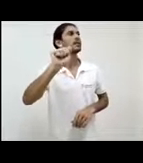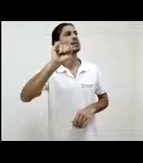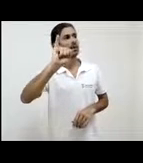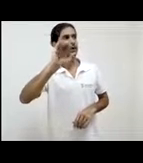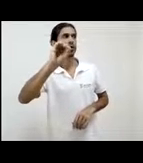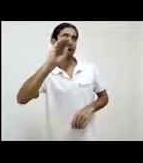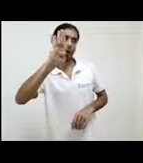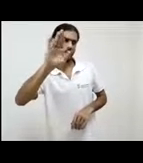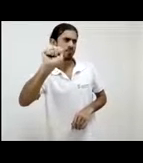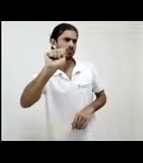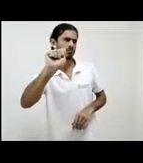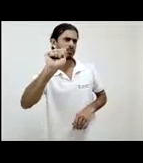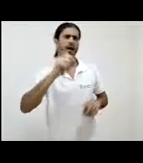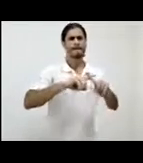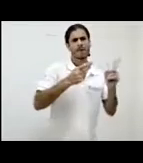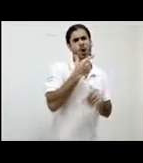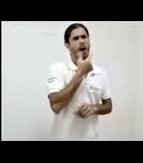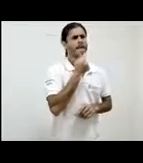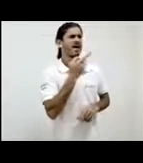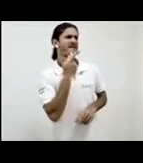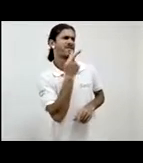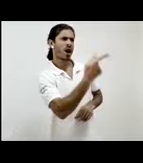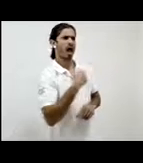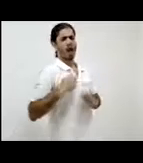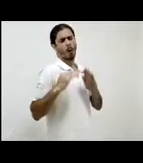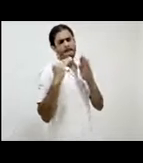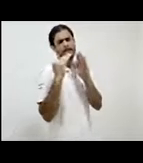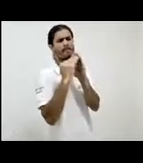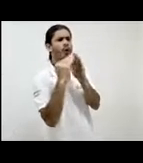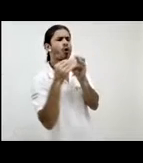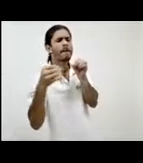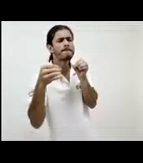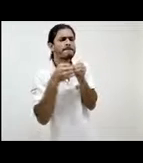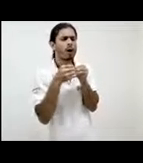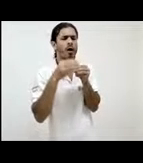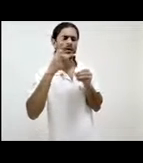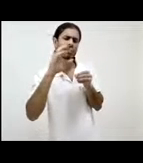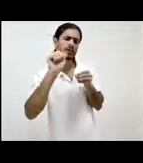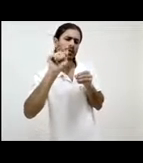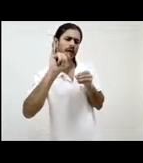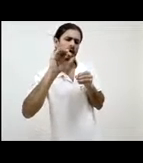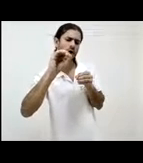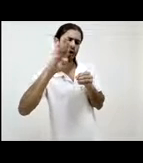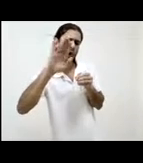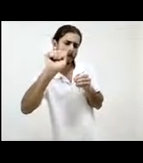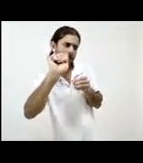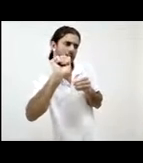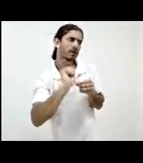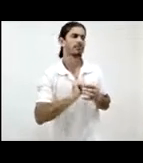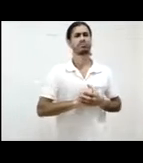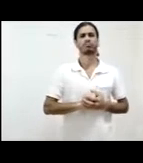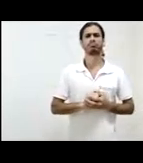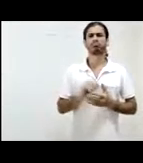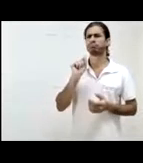perto do taioba, o que significa isso, taioba? E a gente foi tentar, não é? E taioba